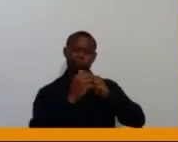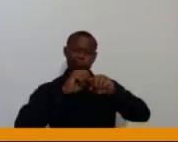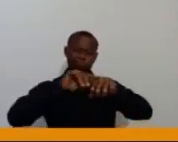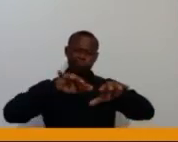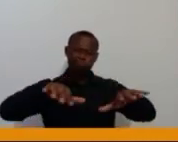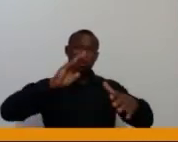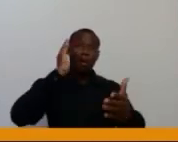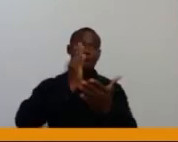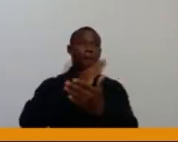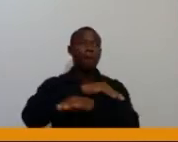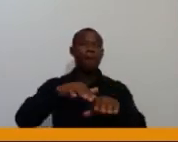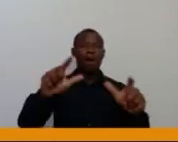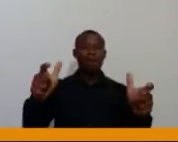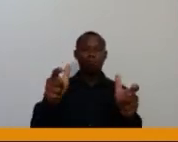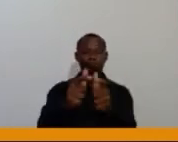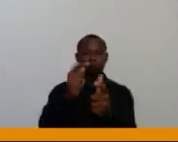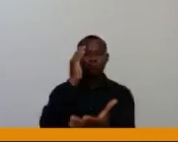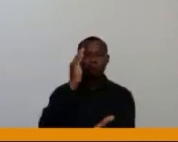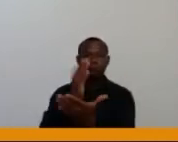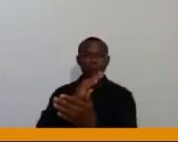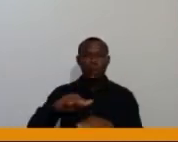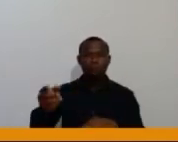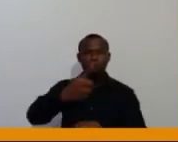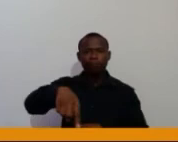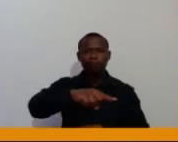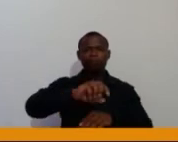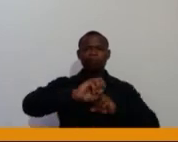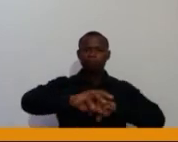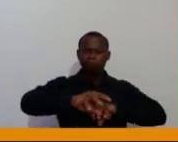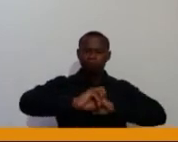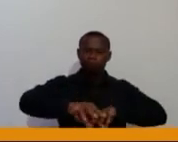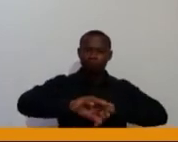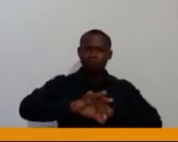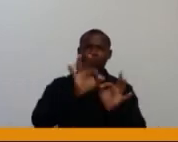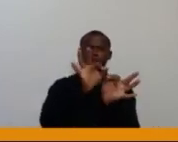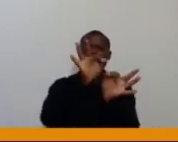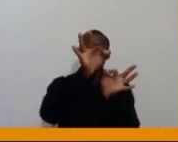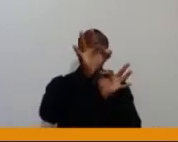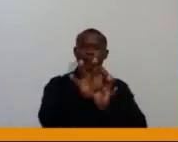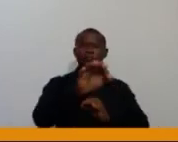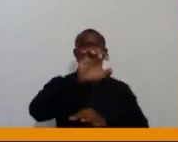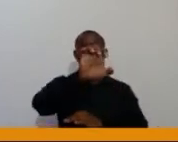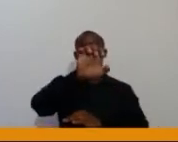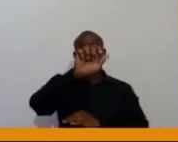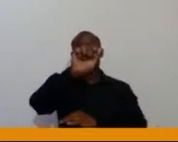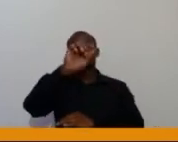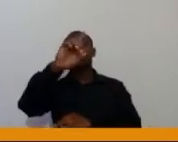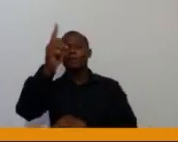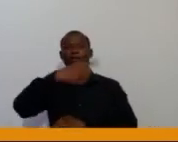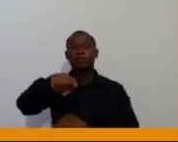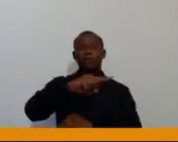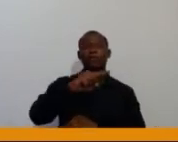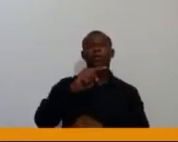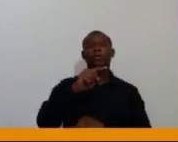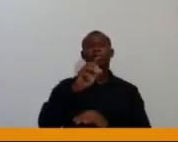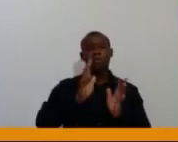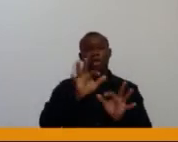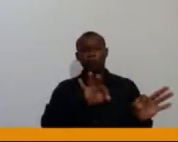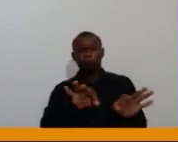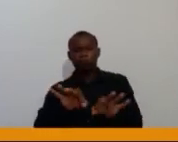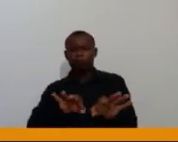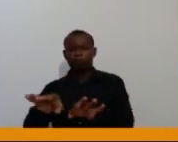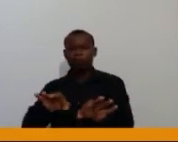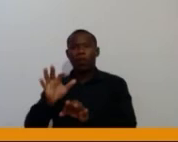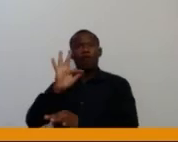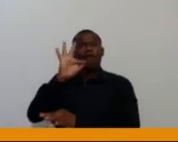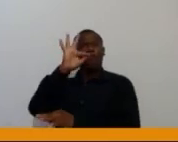educação flexível, já mostra que nós estamos nos antecipando para um futuro. A resposta do jovem